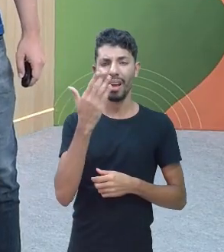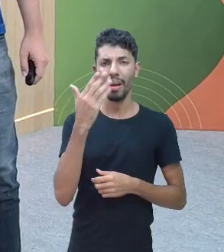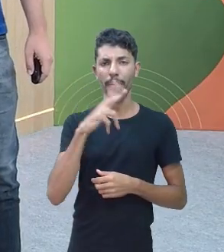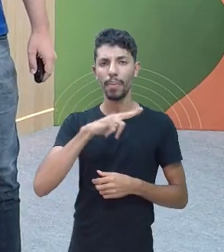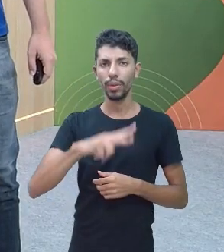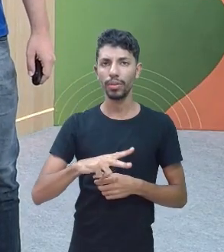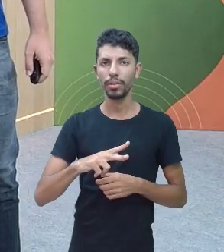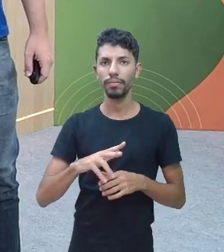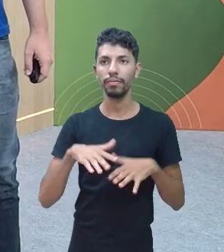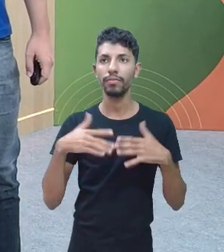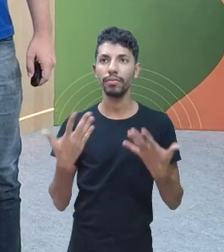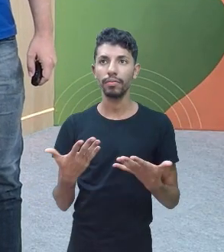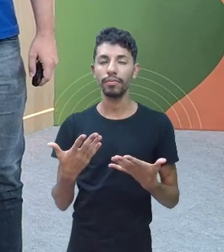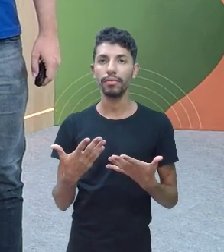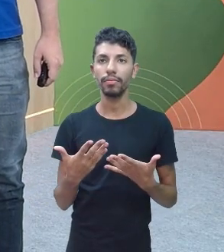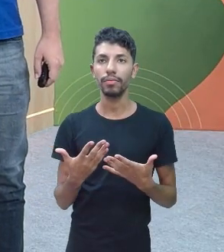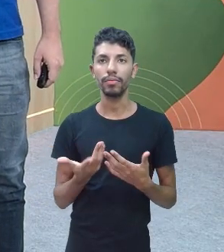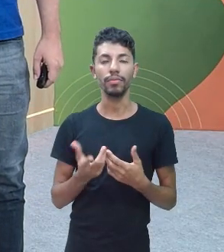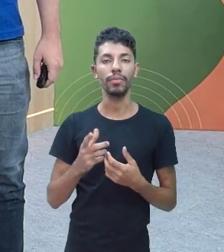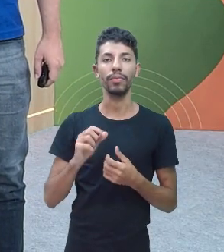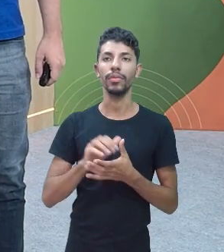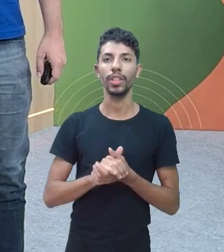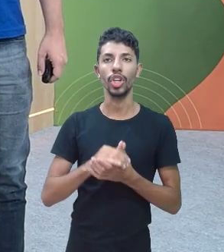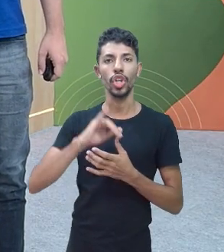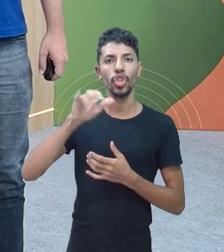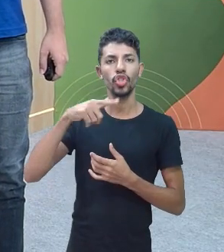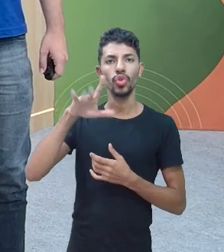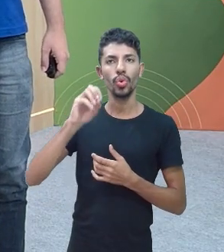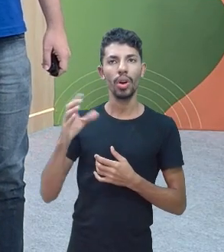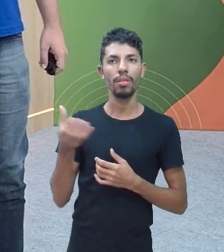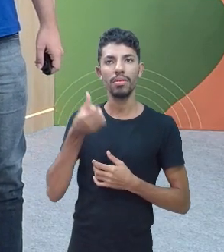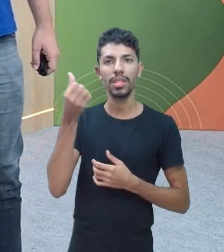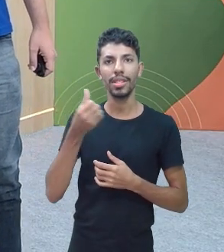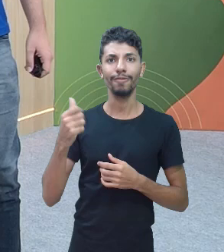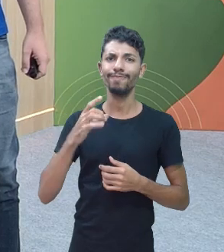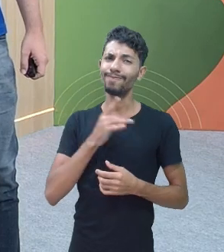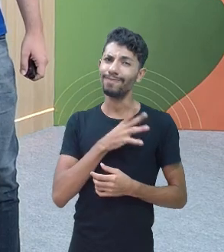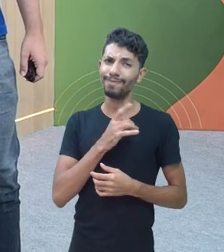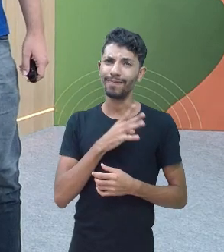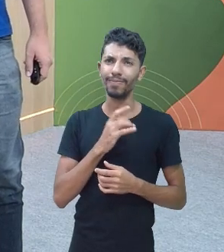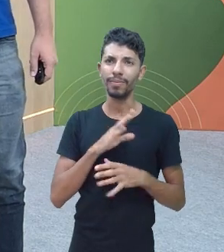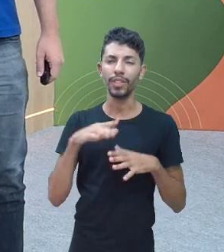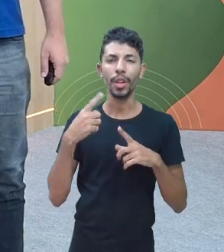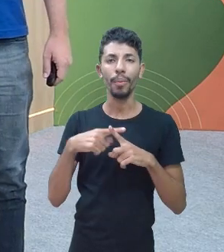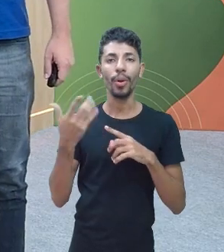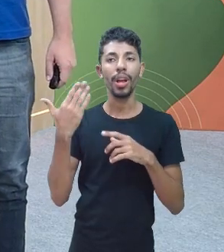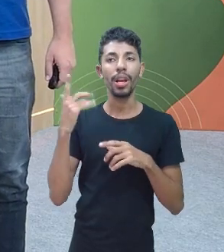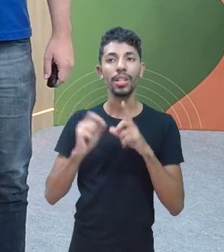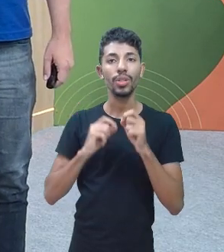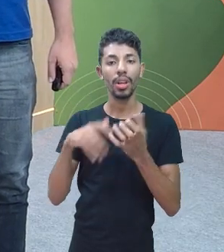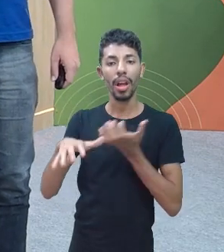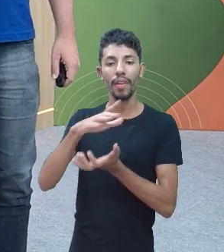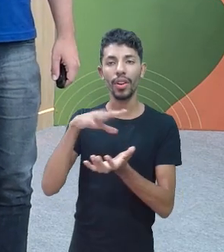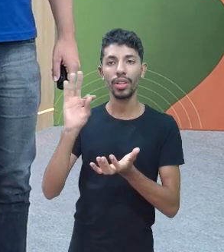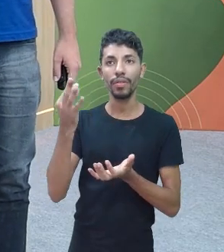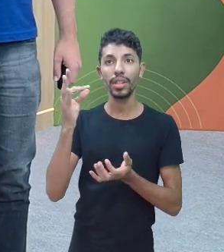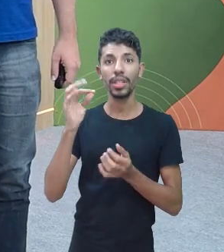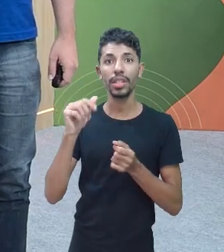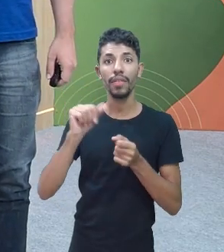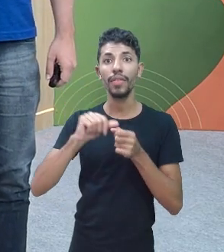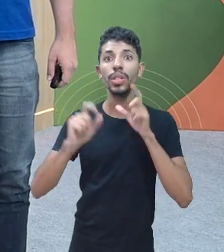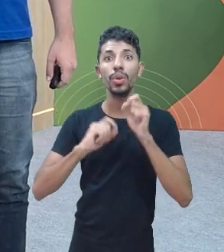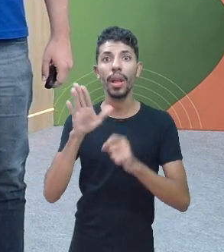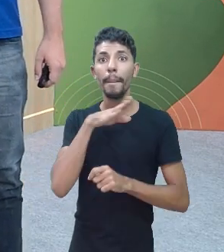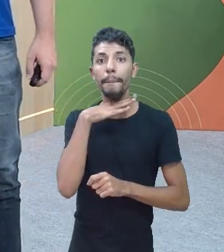Portugal. Imagine que Dom João VI ficou com medo arretado, né? Porque antes a Revolução Francesa acabou decapitando o rei